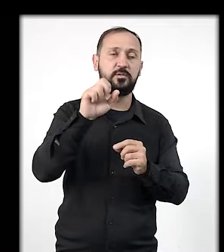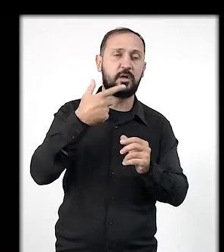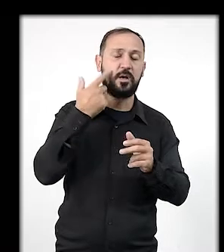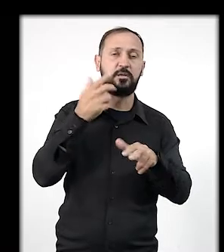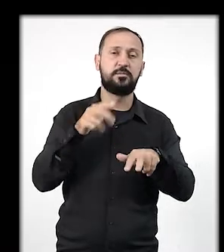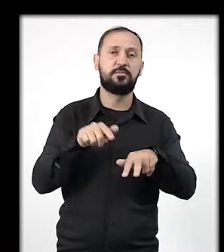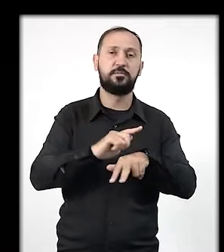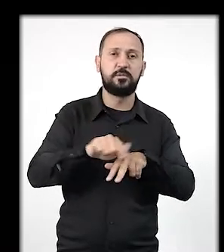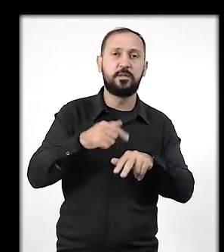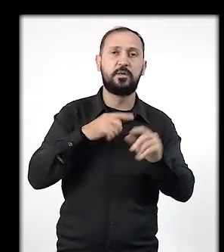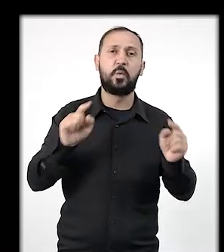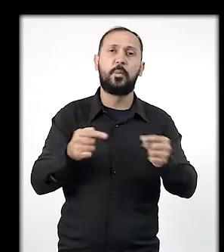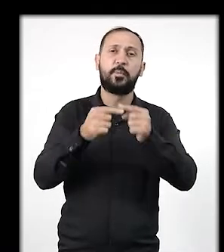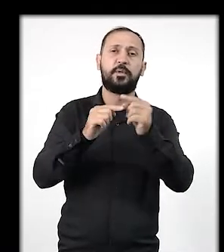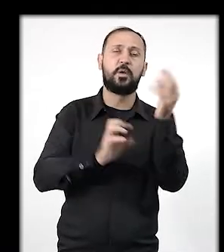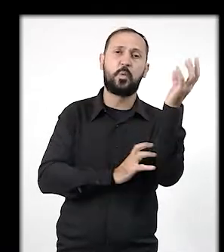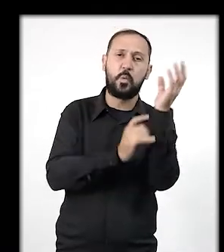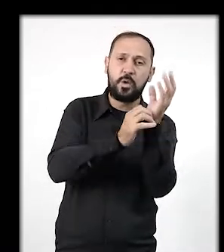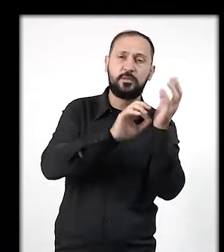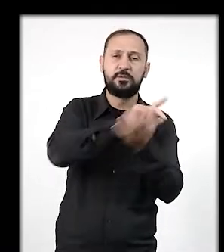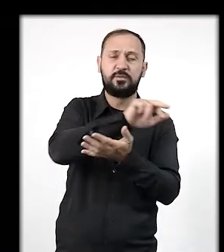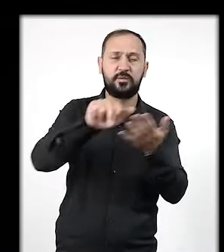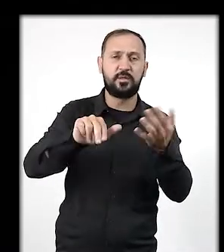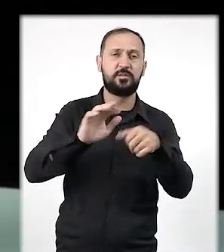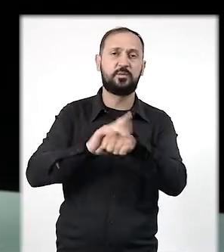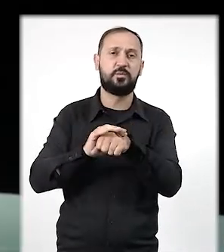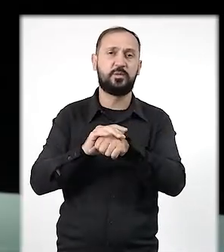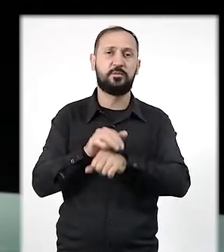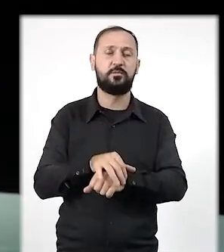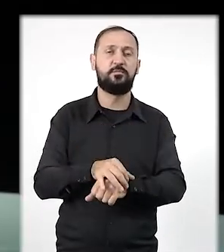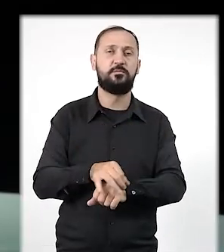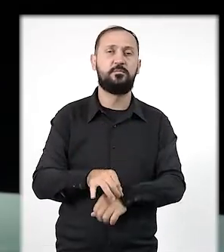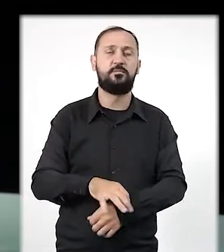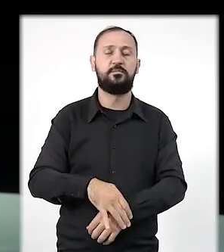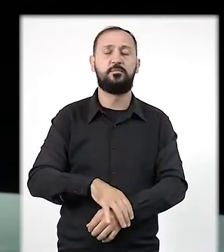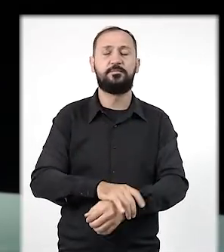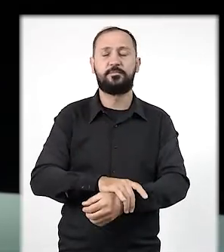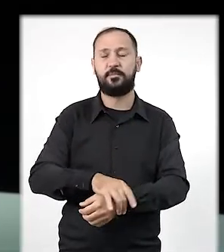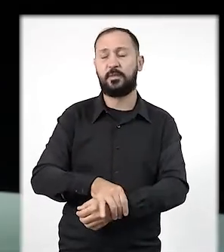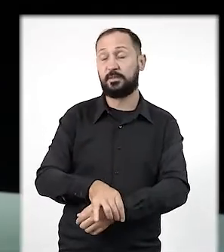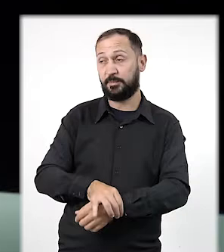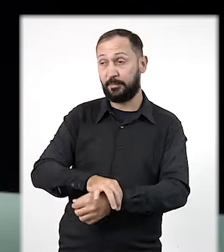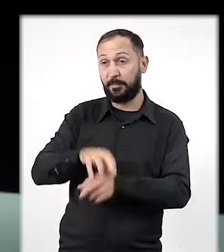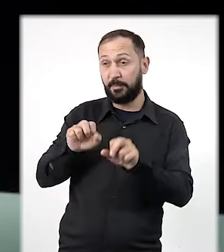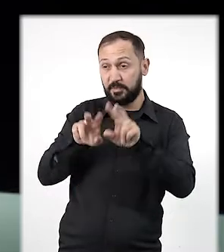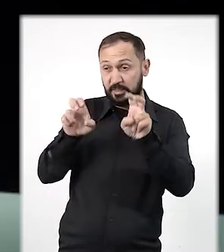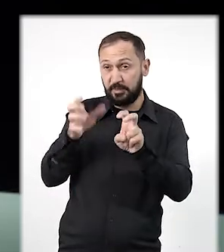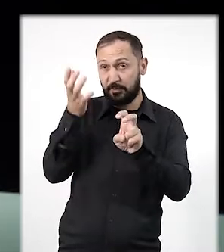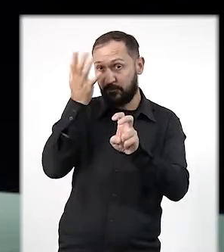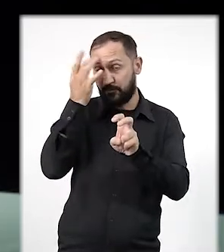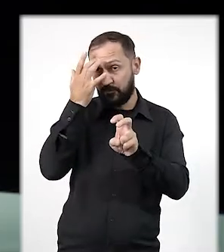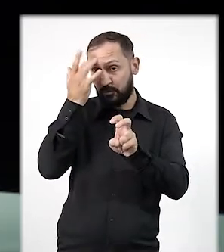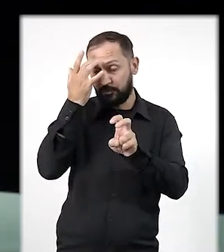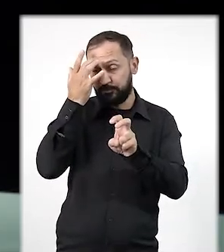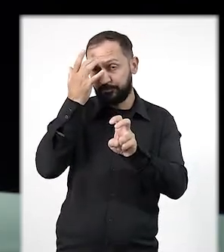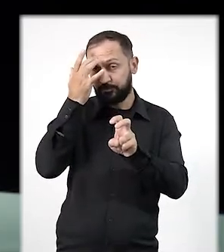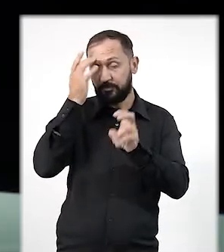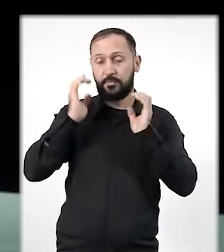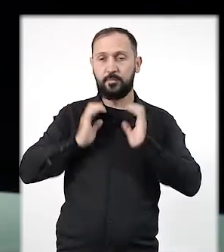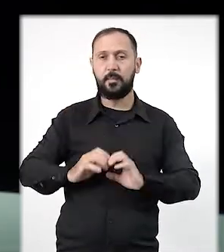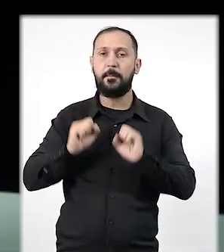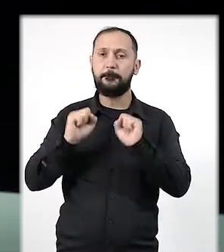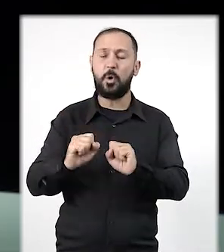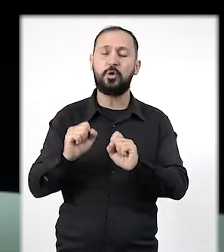sexualidade, relação com câncer e várias doenças. Então você trouxe essa análise de comportamento, que a testosterona